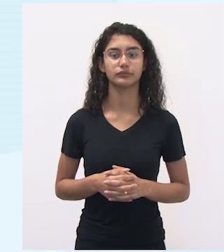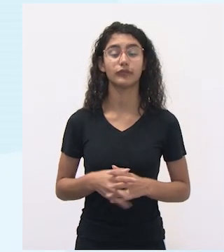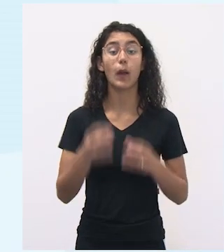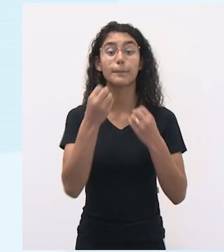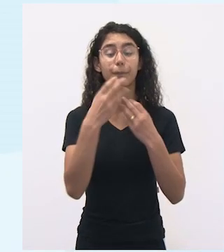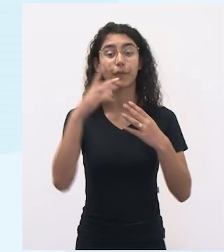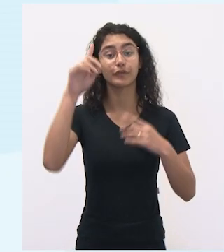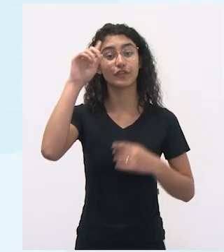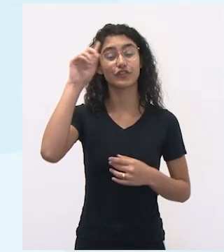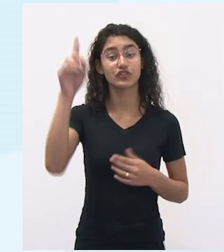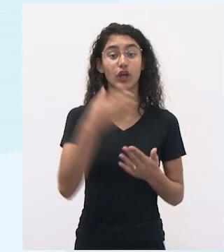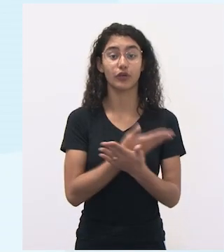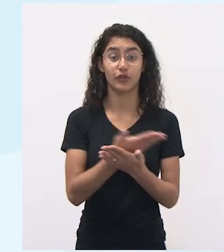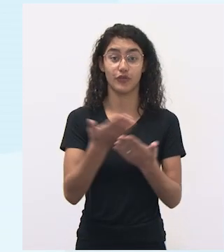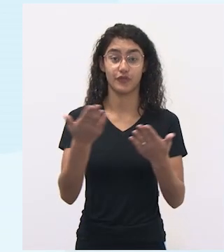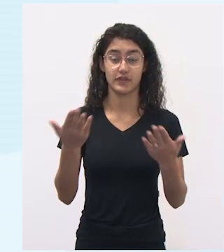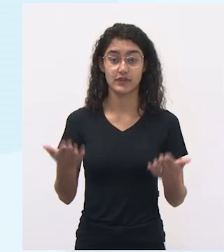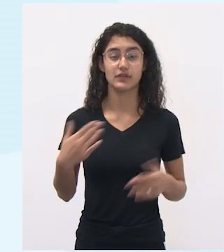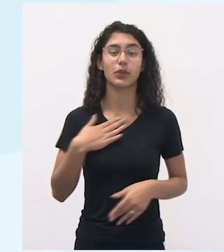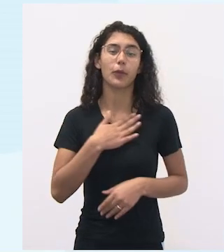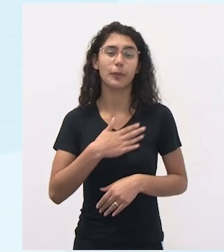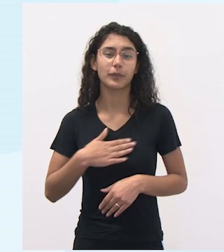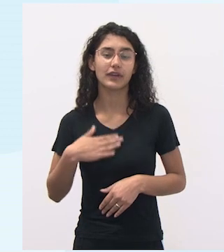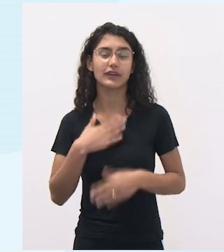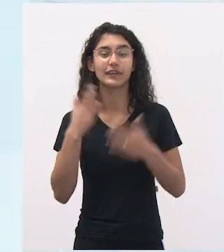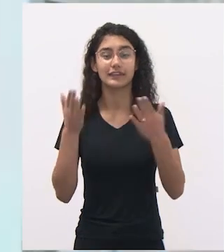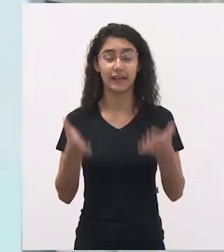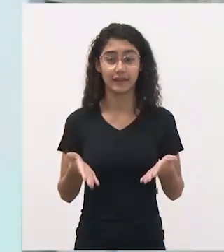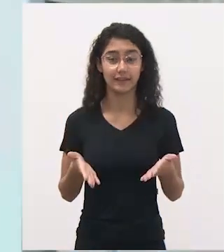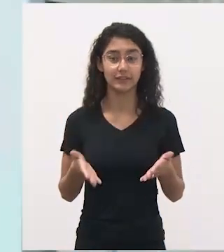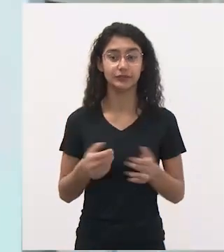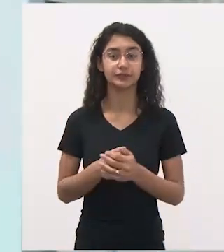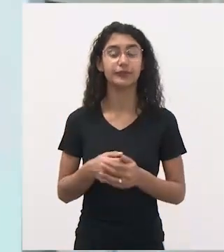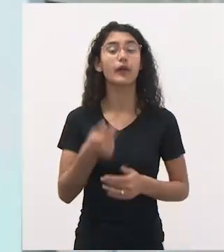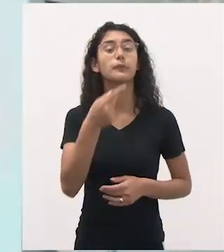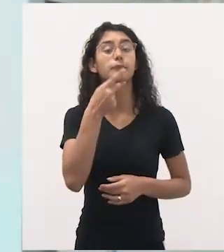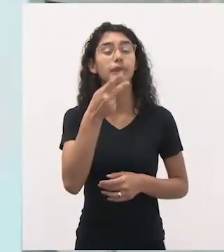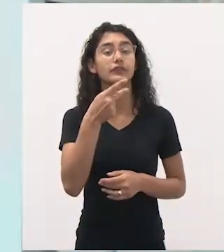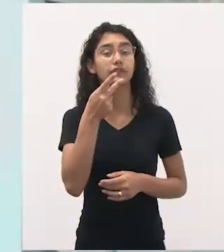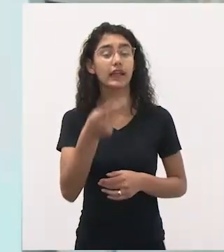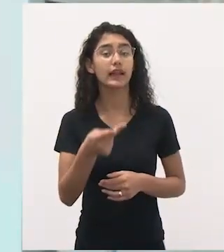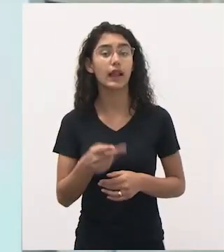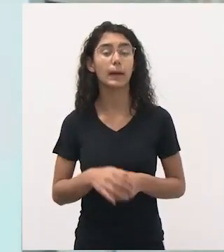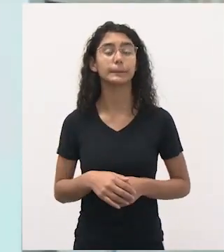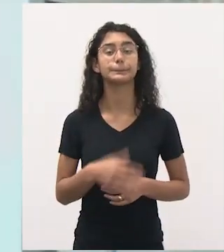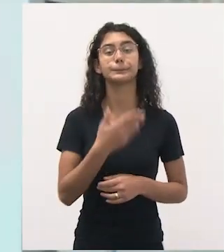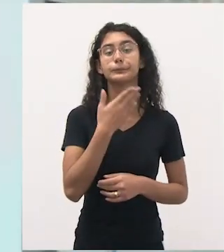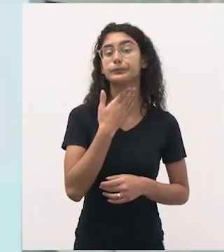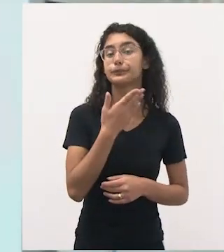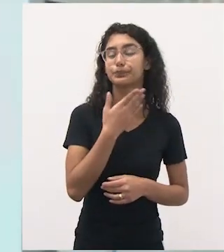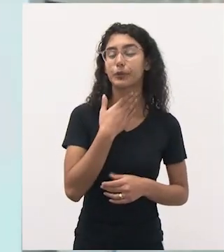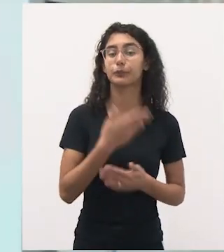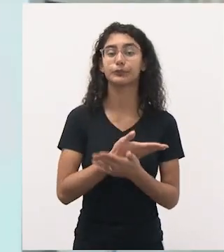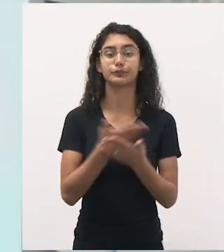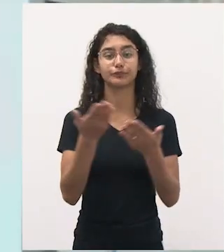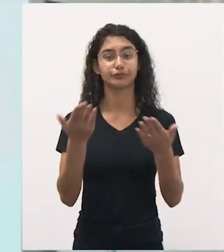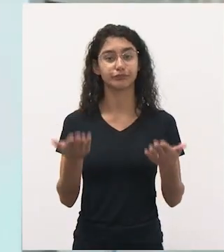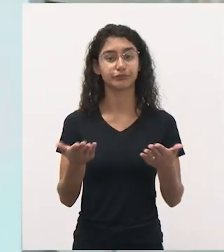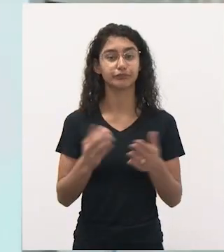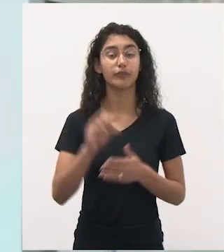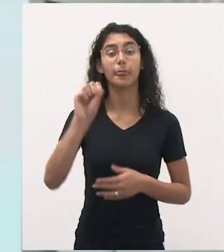Bom dia a todos vocês, é um prazer estar aqui, né, para falar, dialogar um pouquinho com vocês